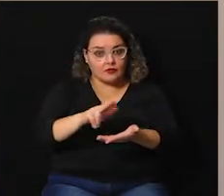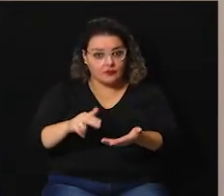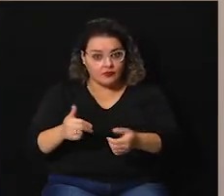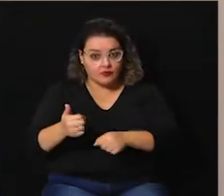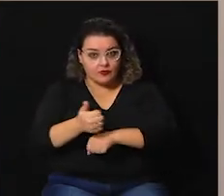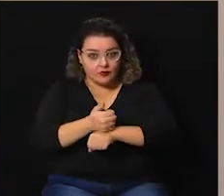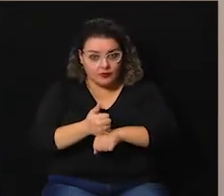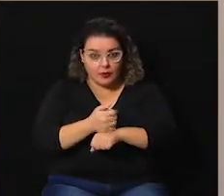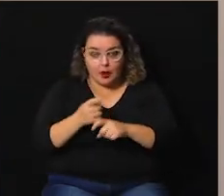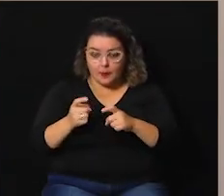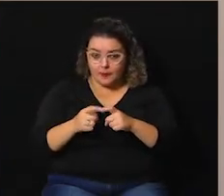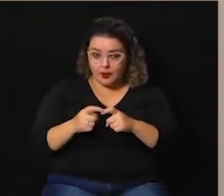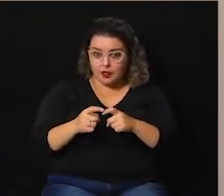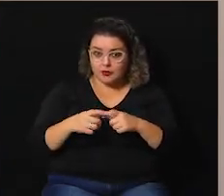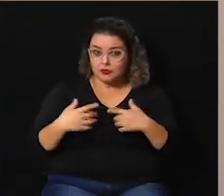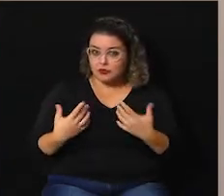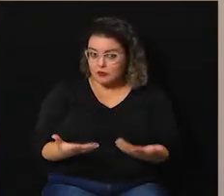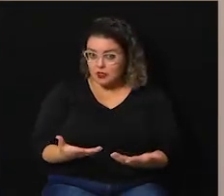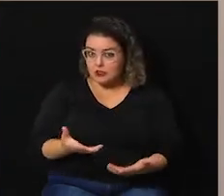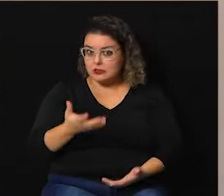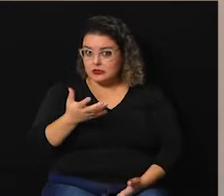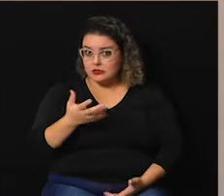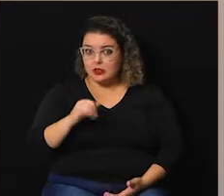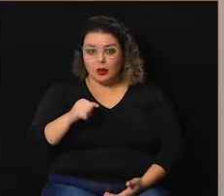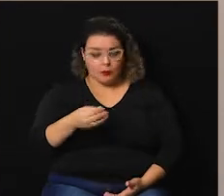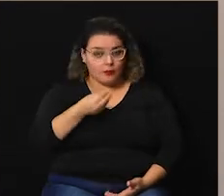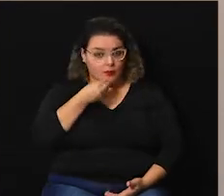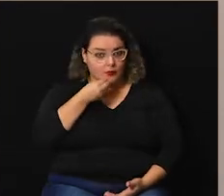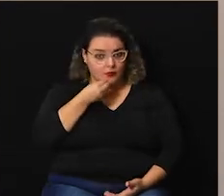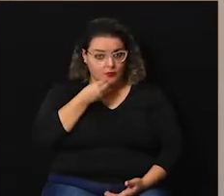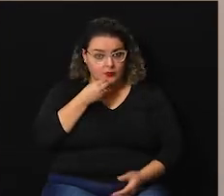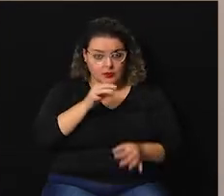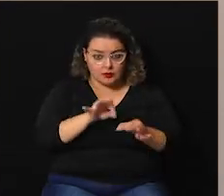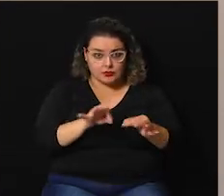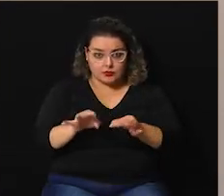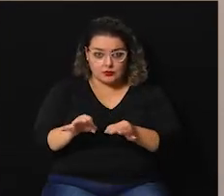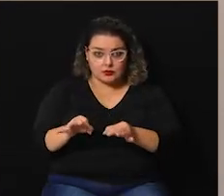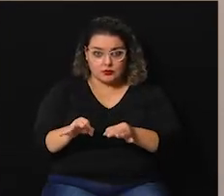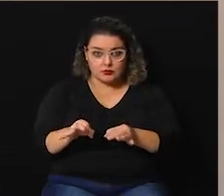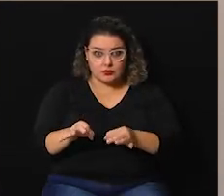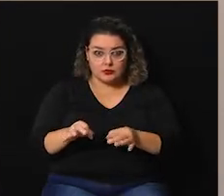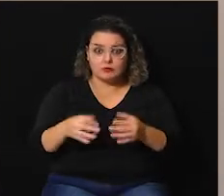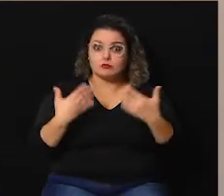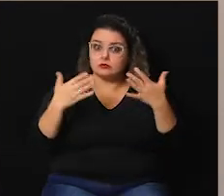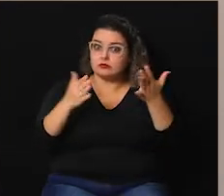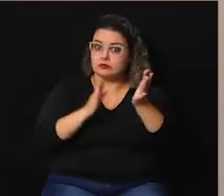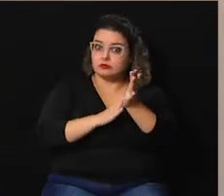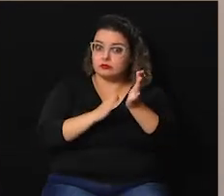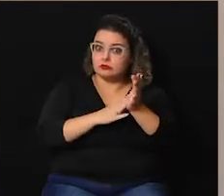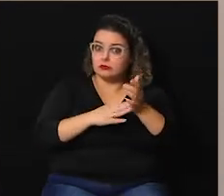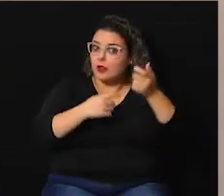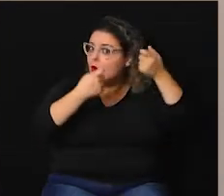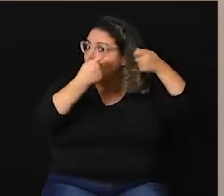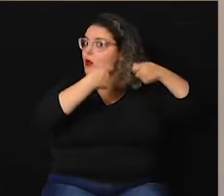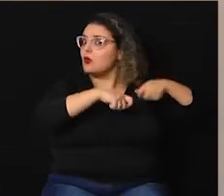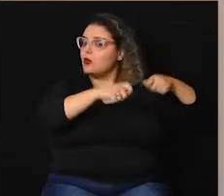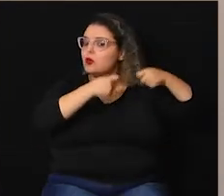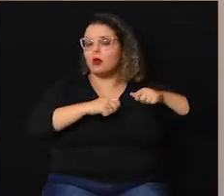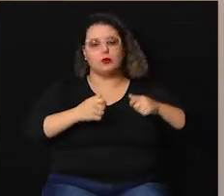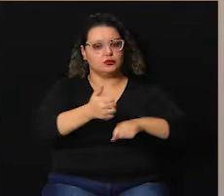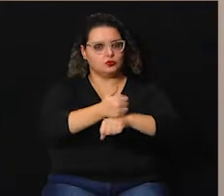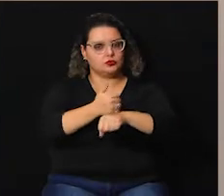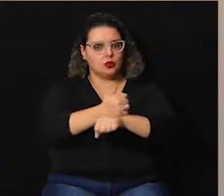multiprofissional médica, mas eu queria fazer e aproveitar o teu programa e fazer um elogio aos cabeleireiros, viu?